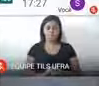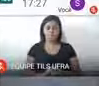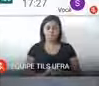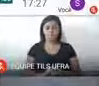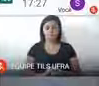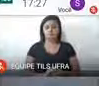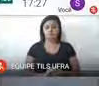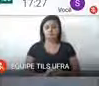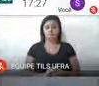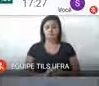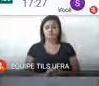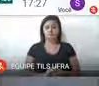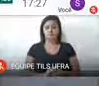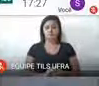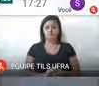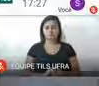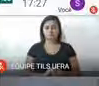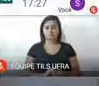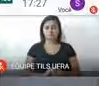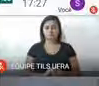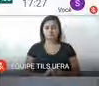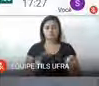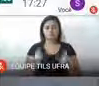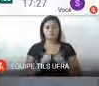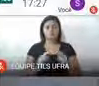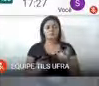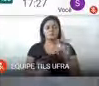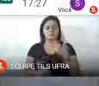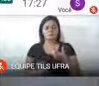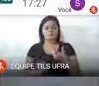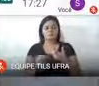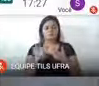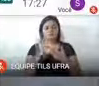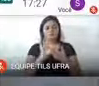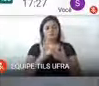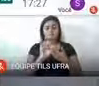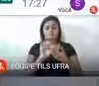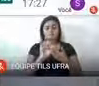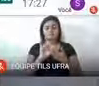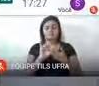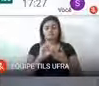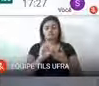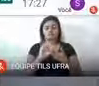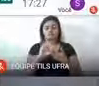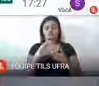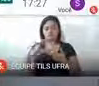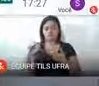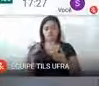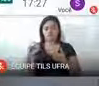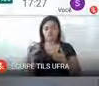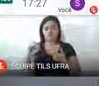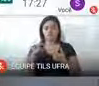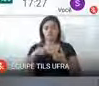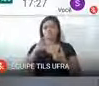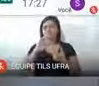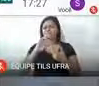Aqui o item lexical feitiço, tivemos registro de despacho, feitiço, macumba,